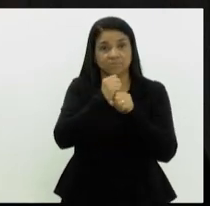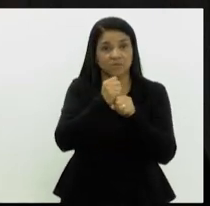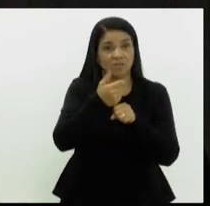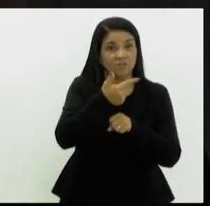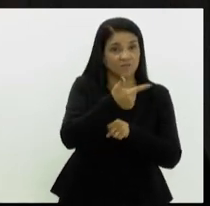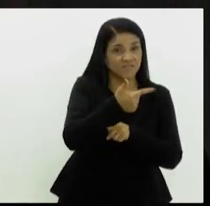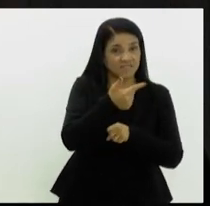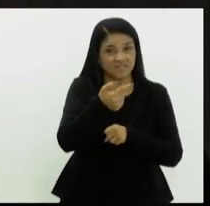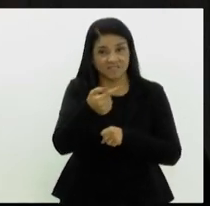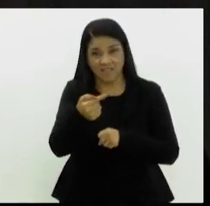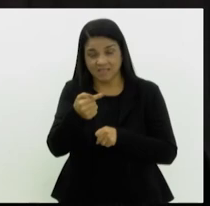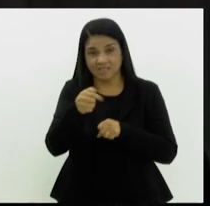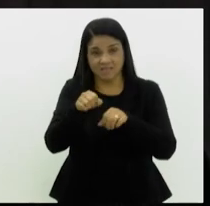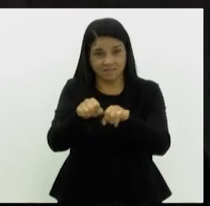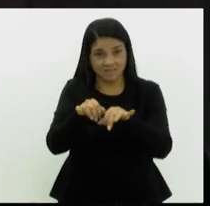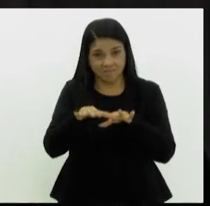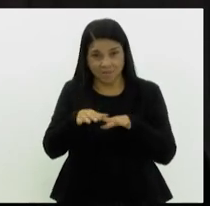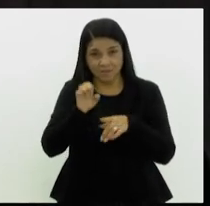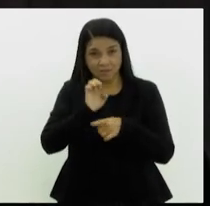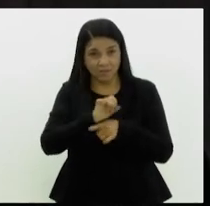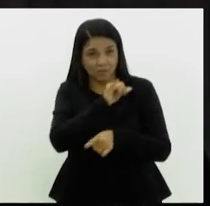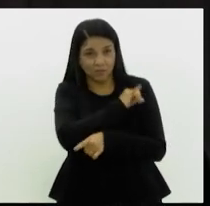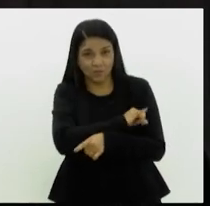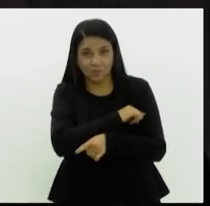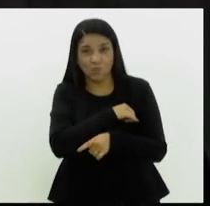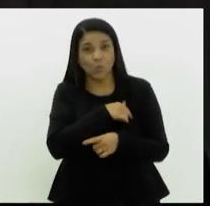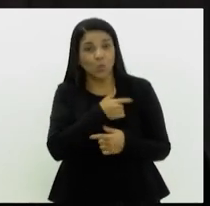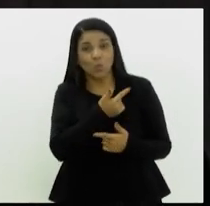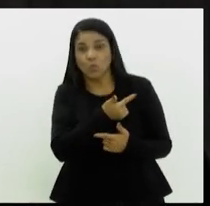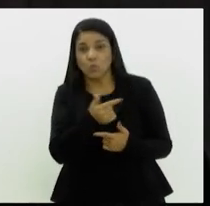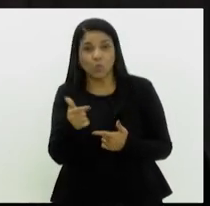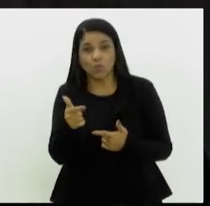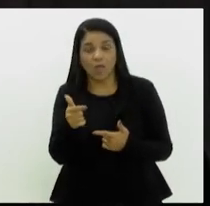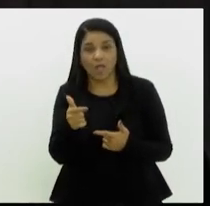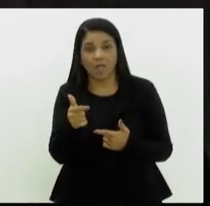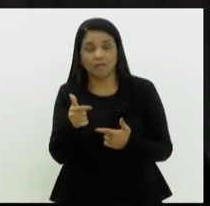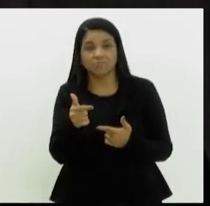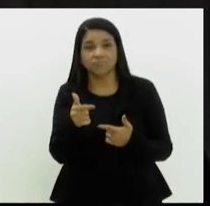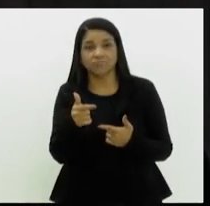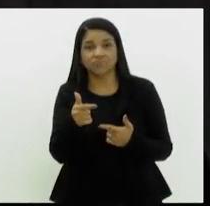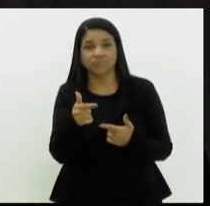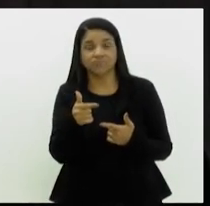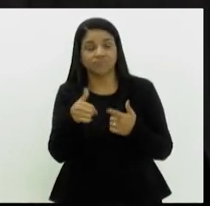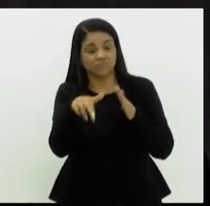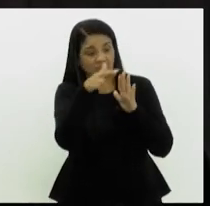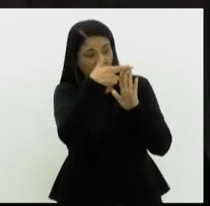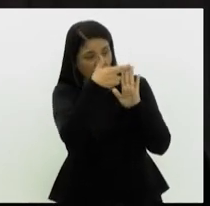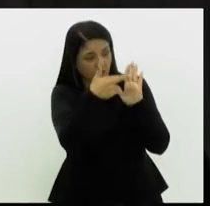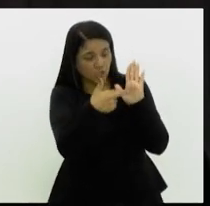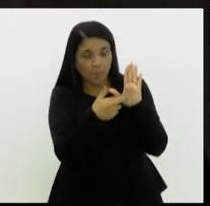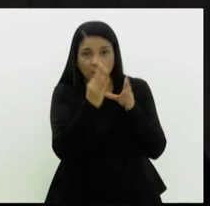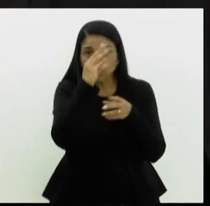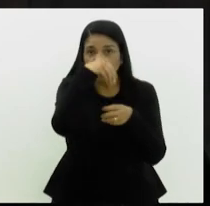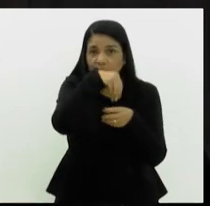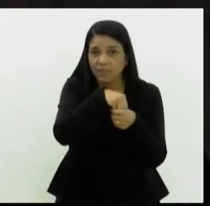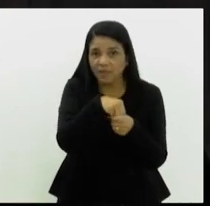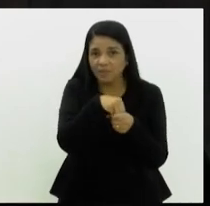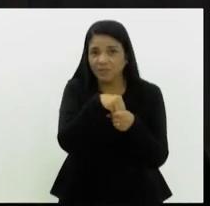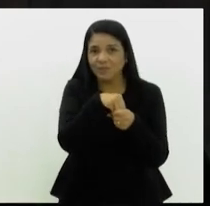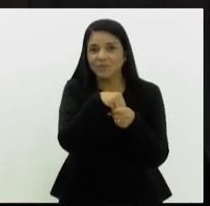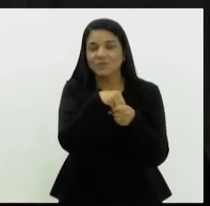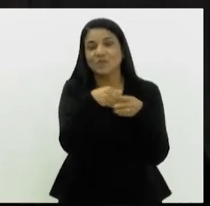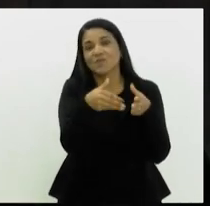Estado do Rio de Janeiro ainda não prevêem a previsão específica em seus regimentos internos sobre